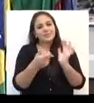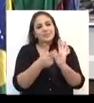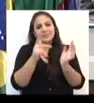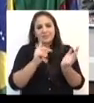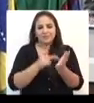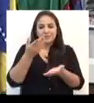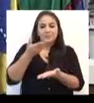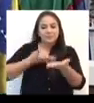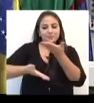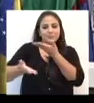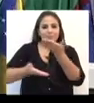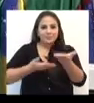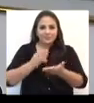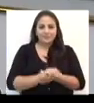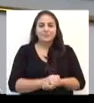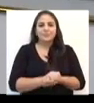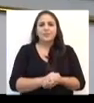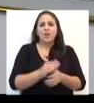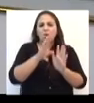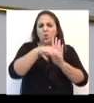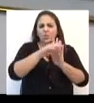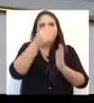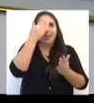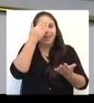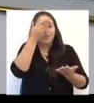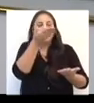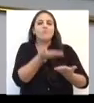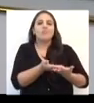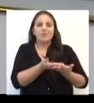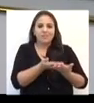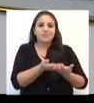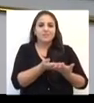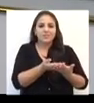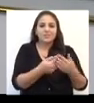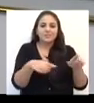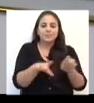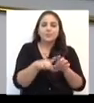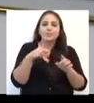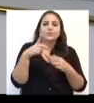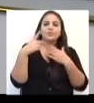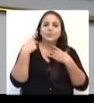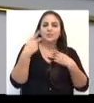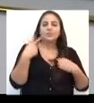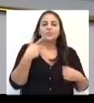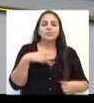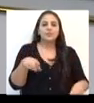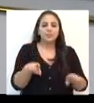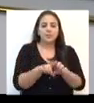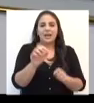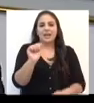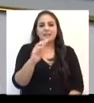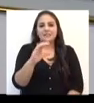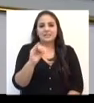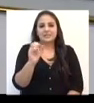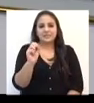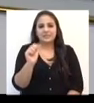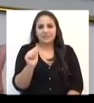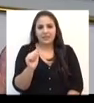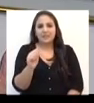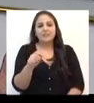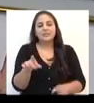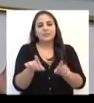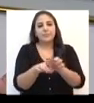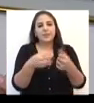os envolvidos. É um conceito de confiança dos vereadores para a CISA e uma relação